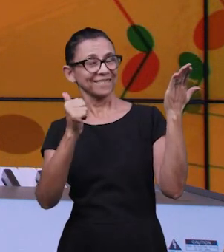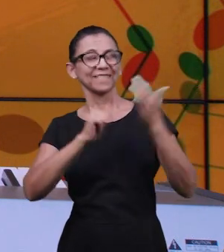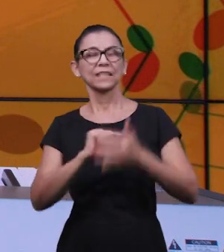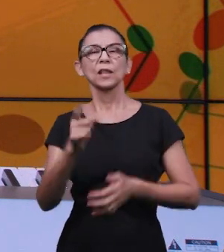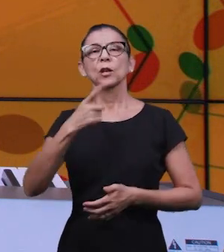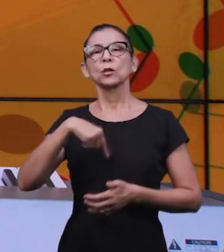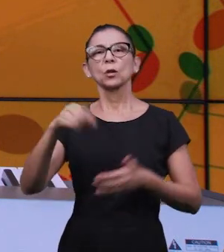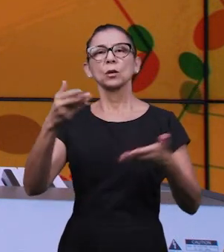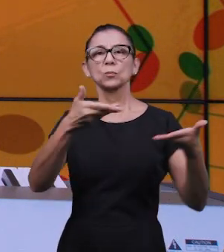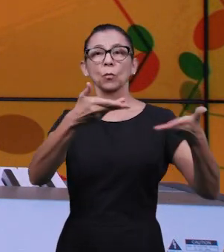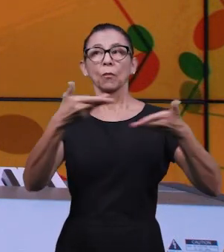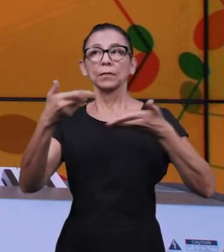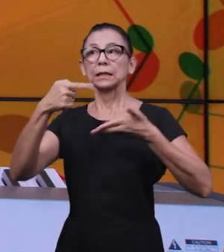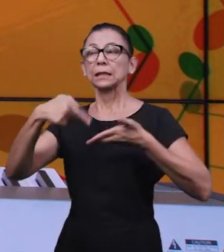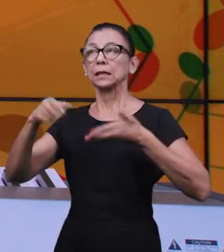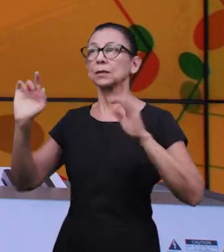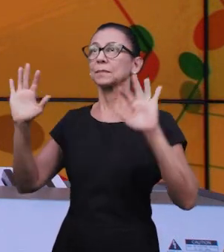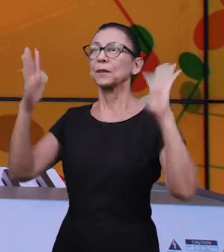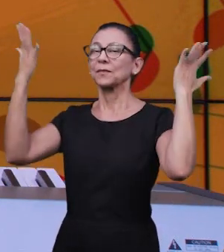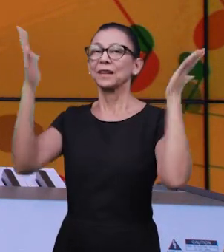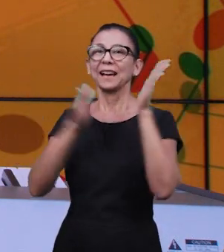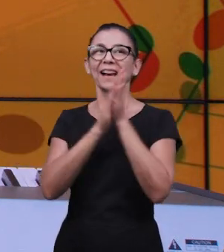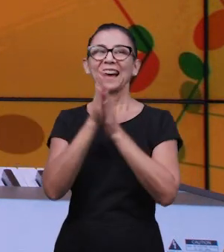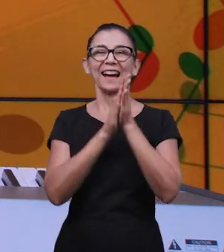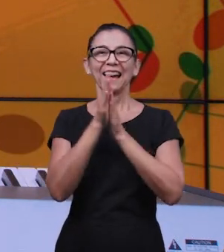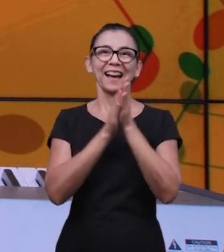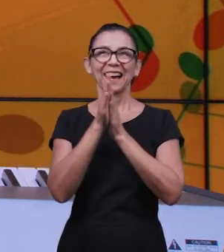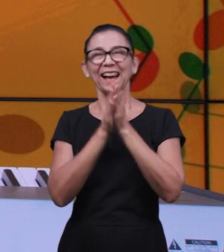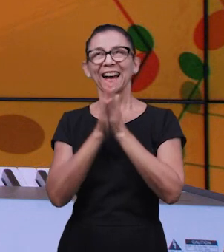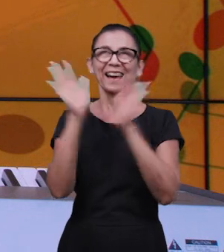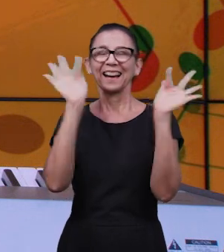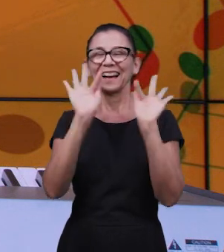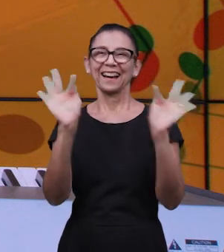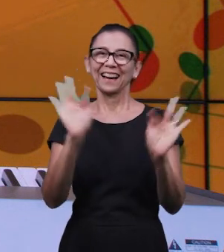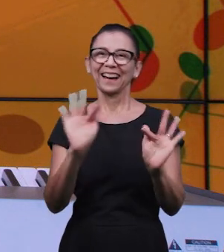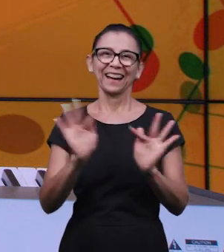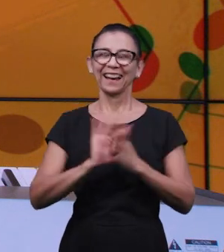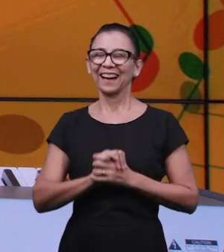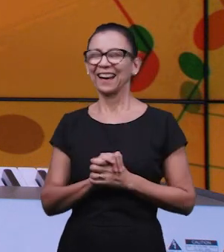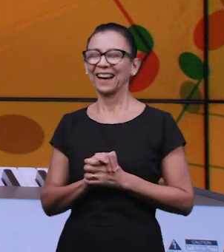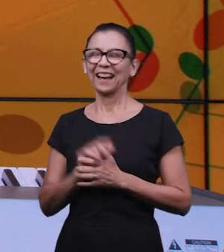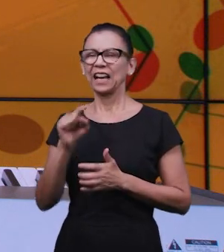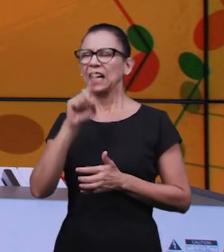Olá, queridos, a paz do Senhor Jesus. Estamos aprendendo um louvor que